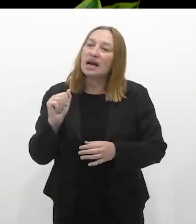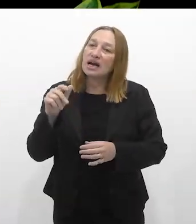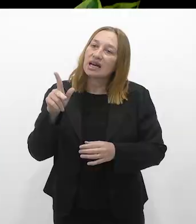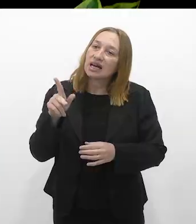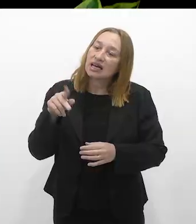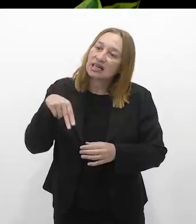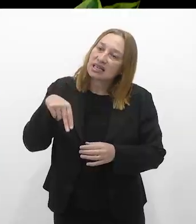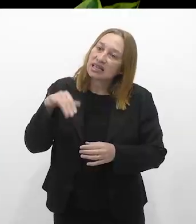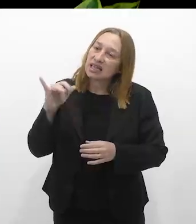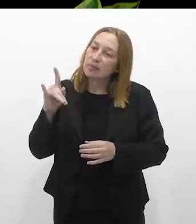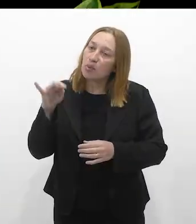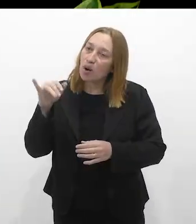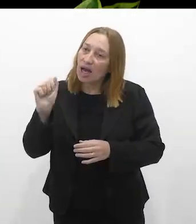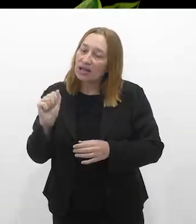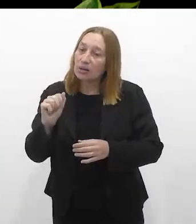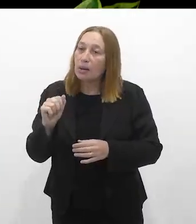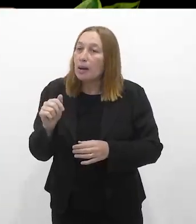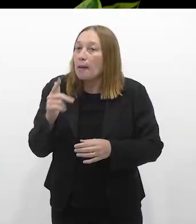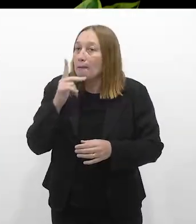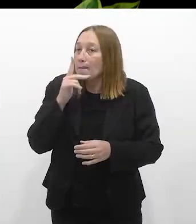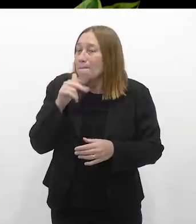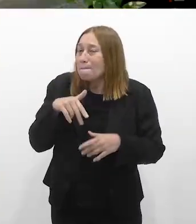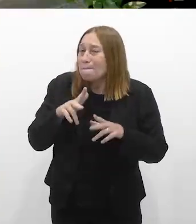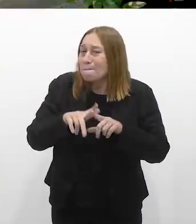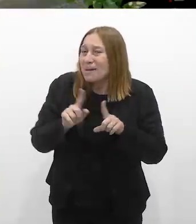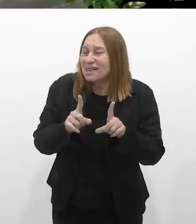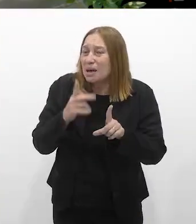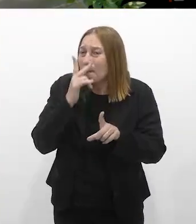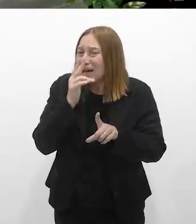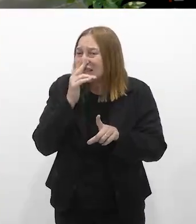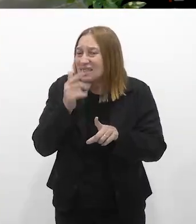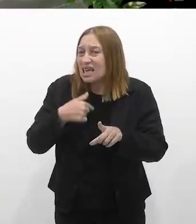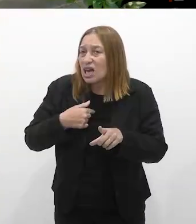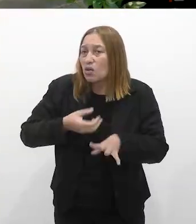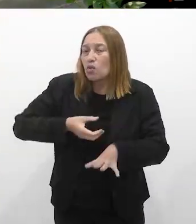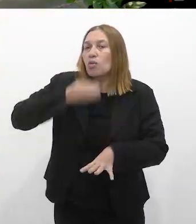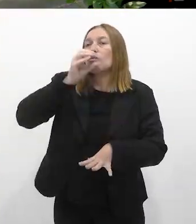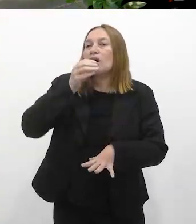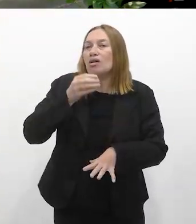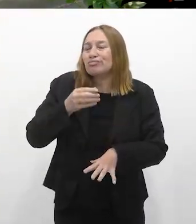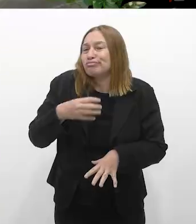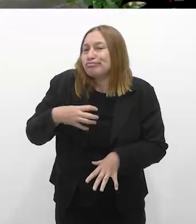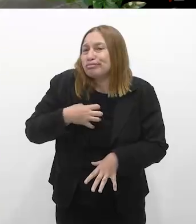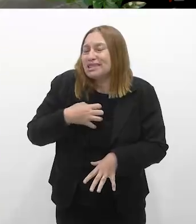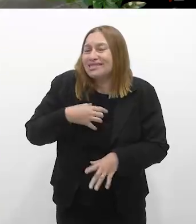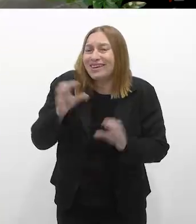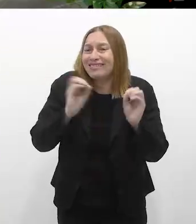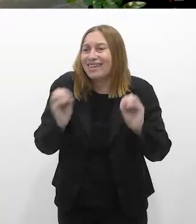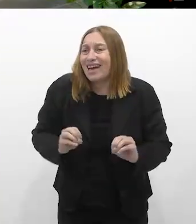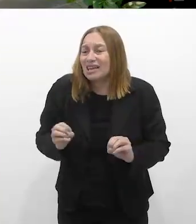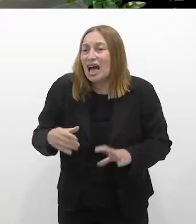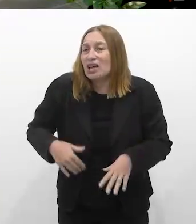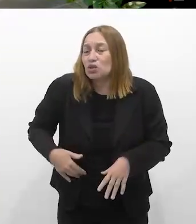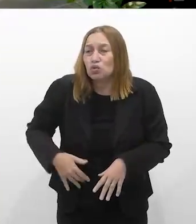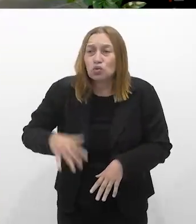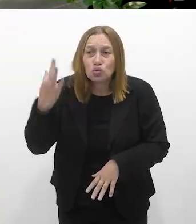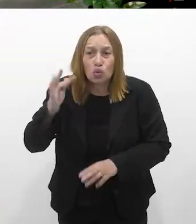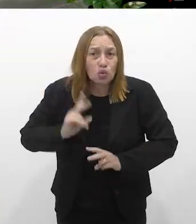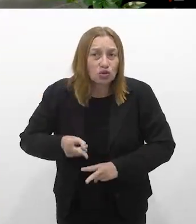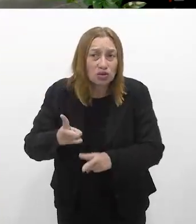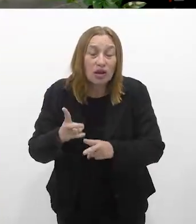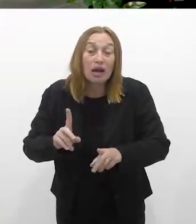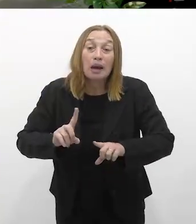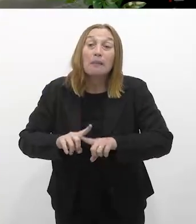manipulado, mas era a mesma coisa se eu estivesse bebendo água, não passava a minha dor. E aí, como que virou essa chave? Você,